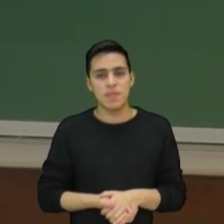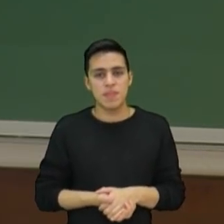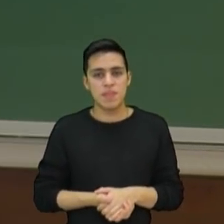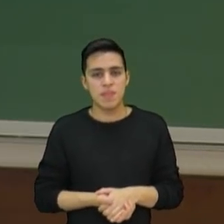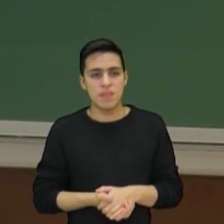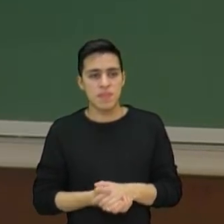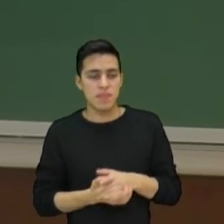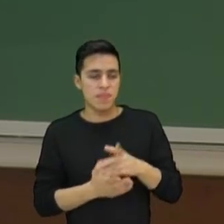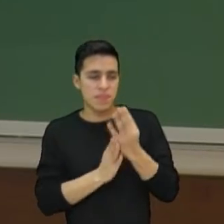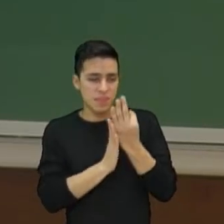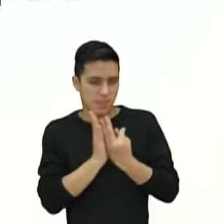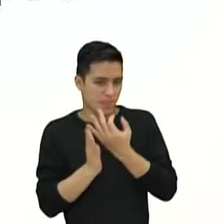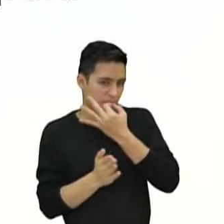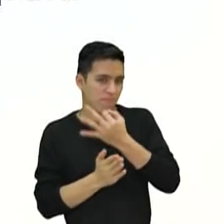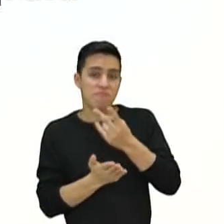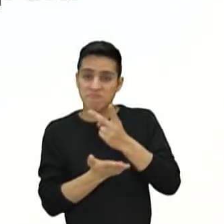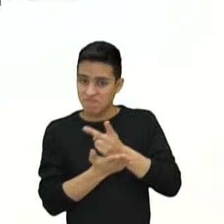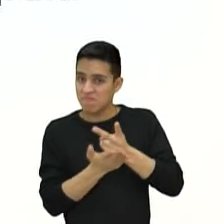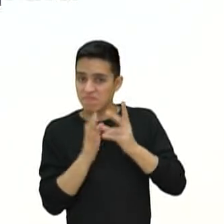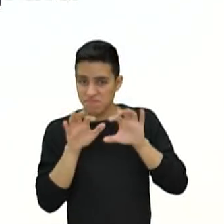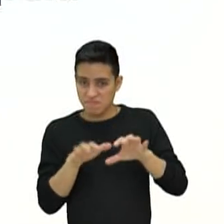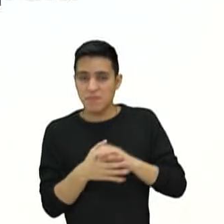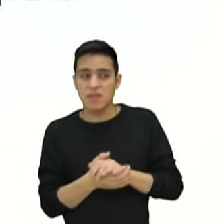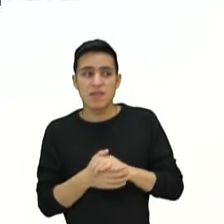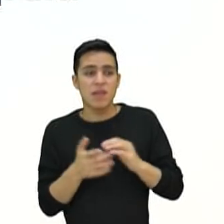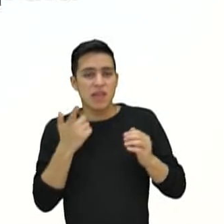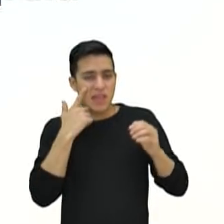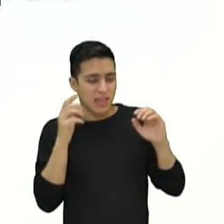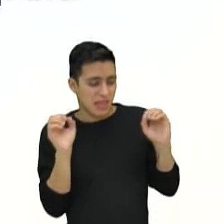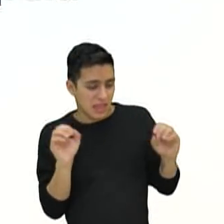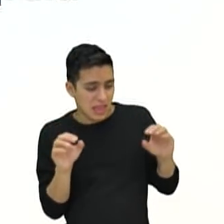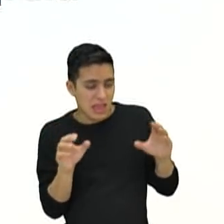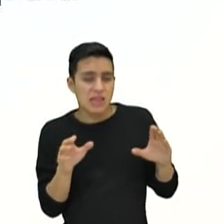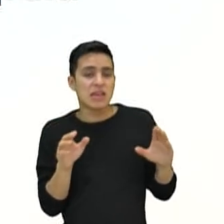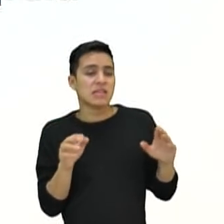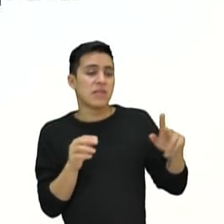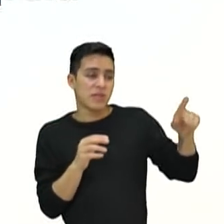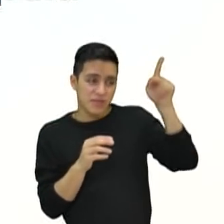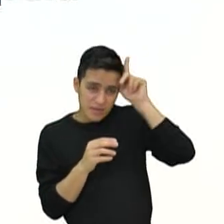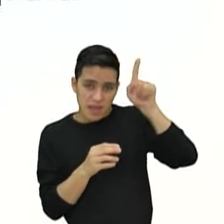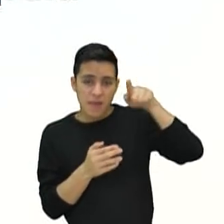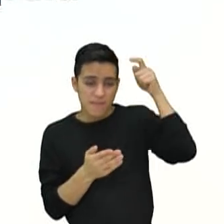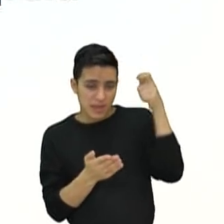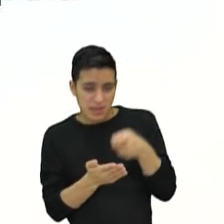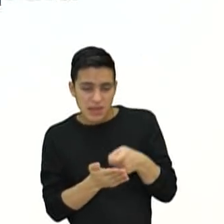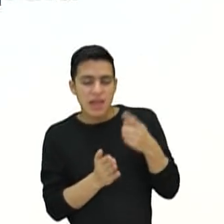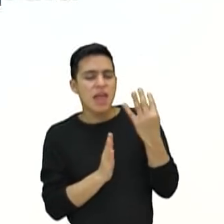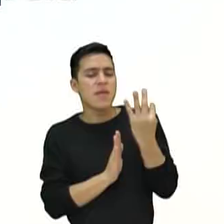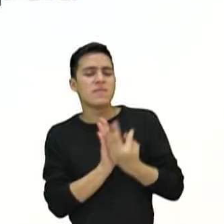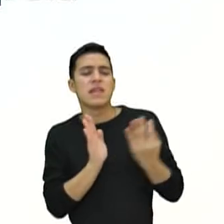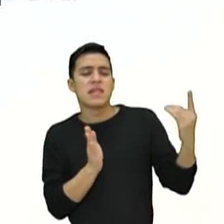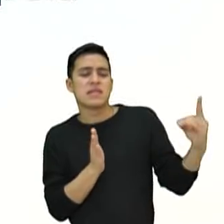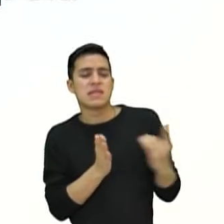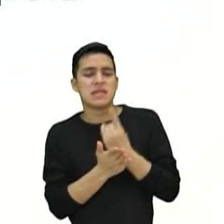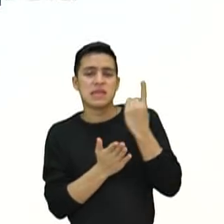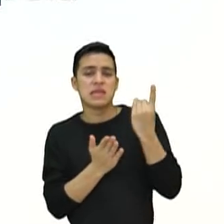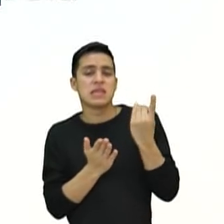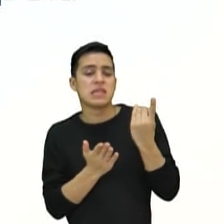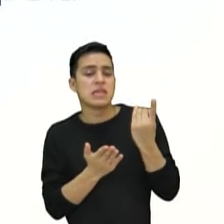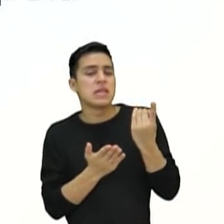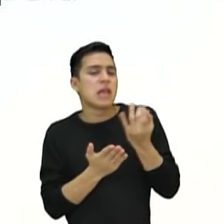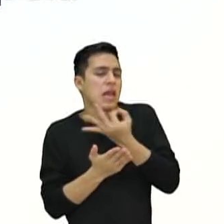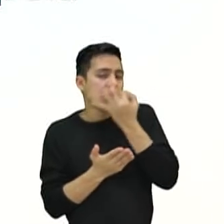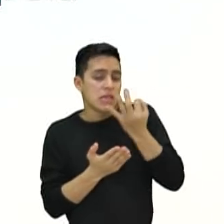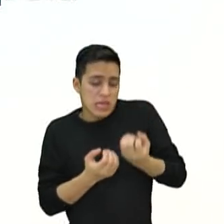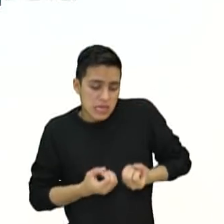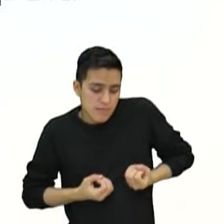Os textos de opinião ainda, nós estamos falando a respeito dele. A educação indígena é obrigatória. É um texto dissertativo expositivo. Lembra